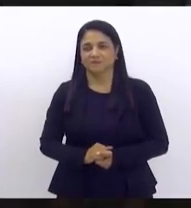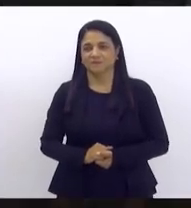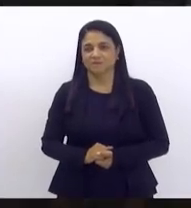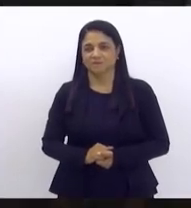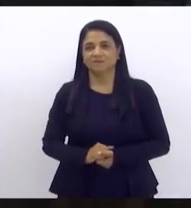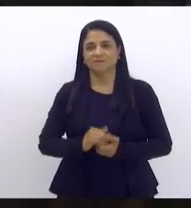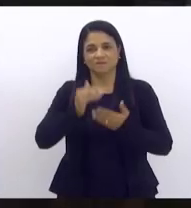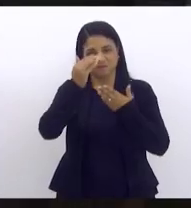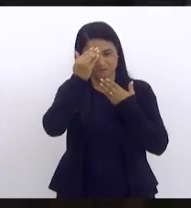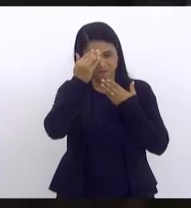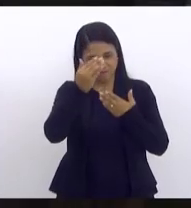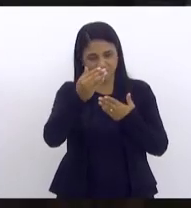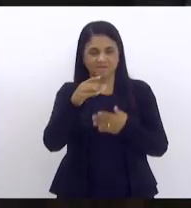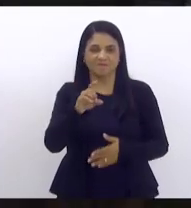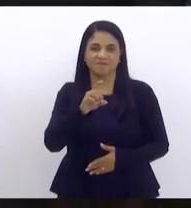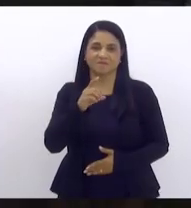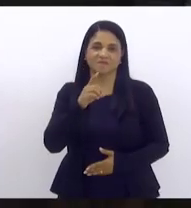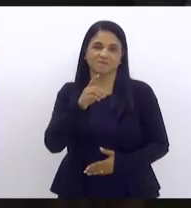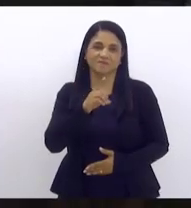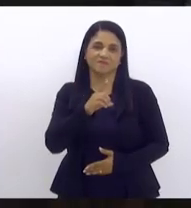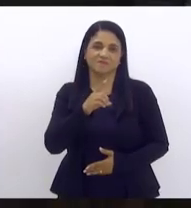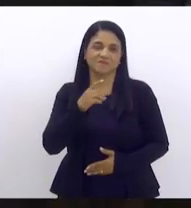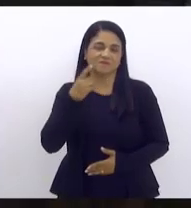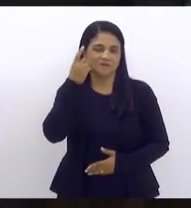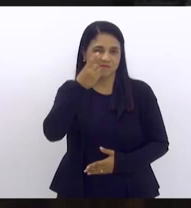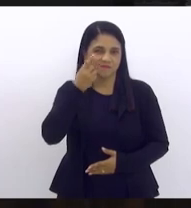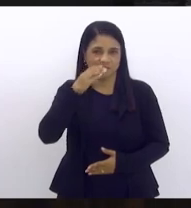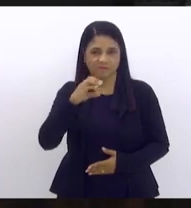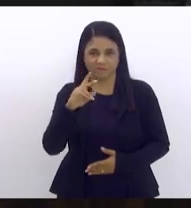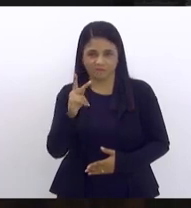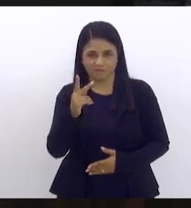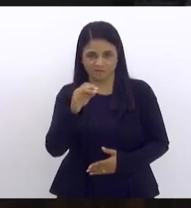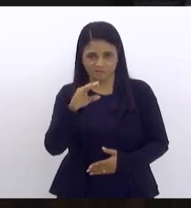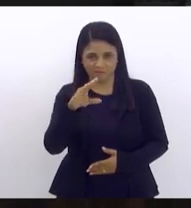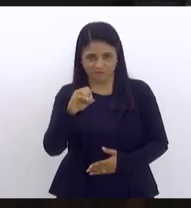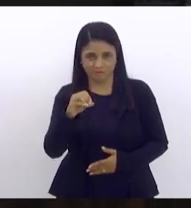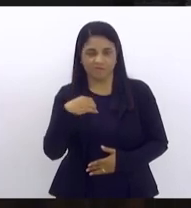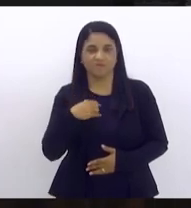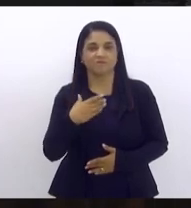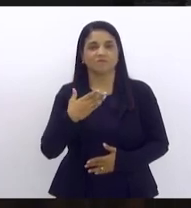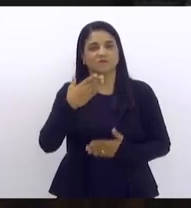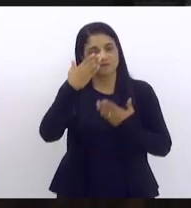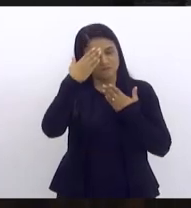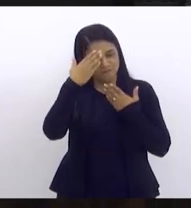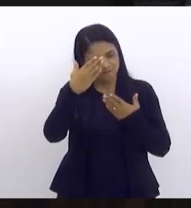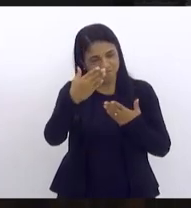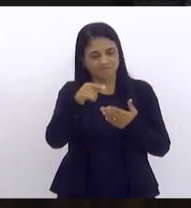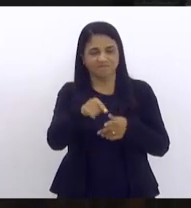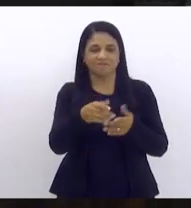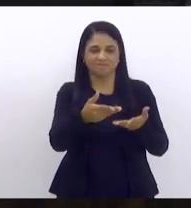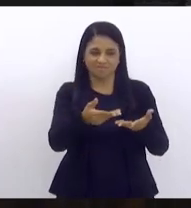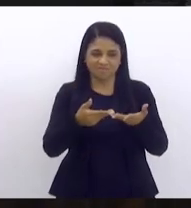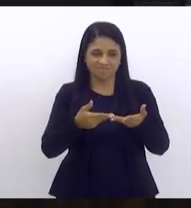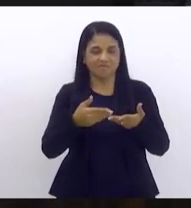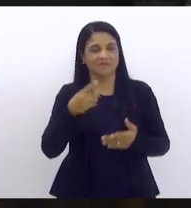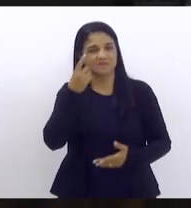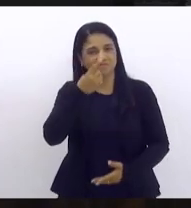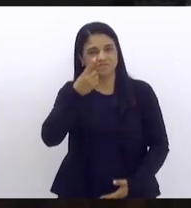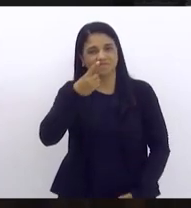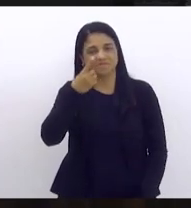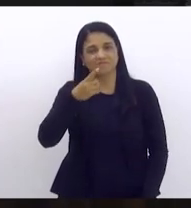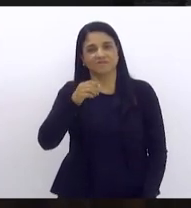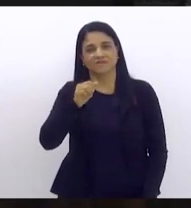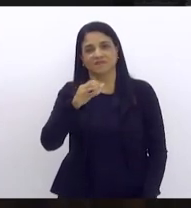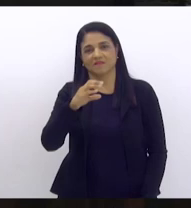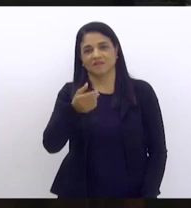Muito obrigado, deputado Chico, pela intervenção. Delegado, deputado Carlos Augusto, seja bem-vindo. Para mim, em especial,